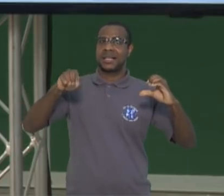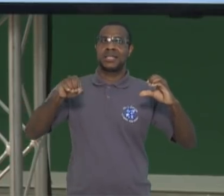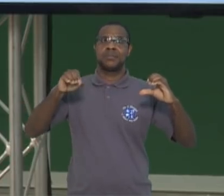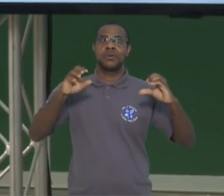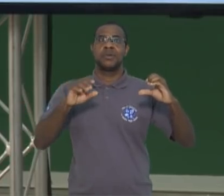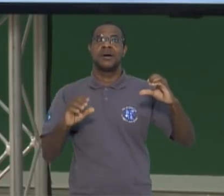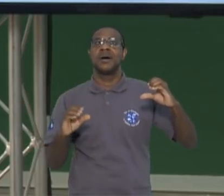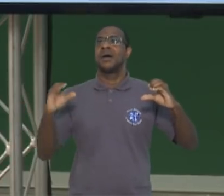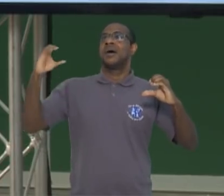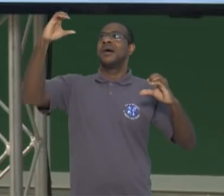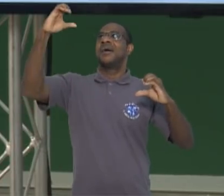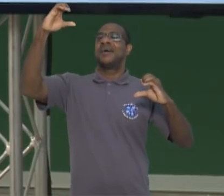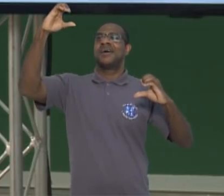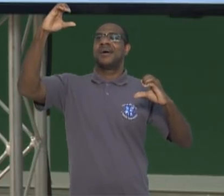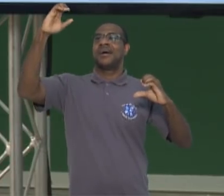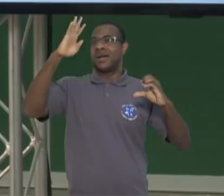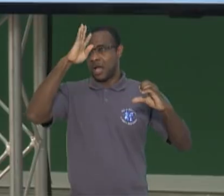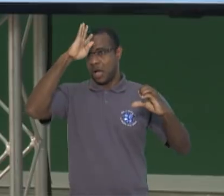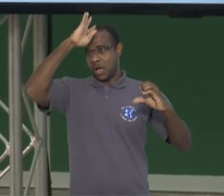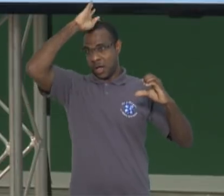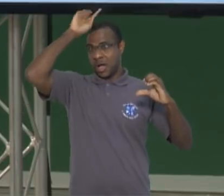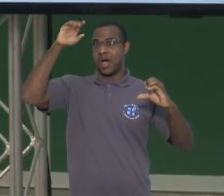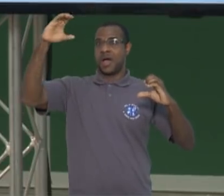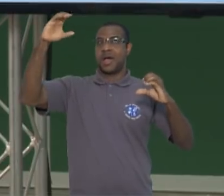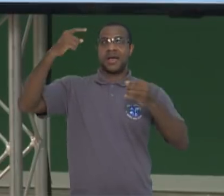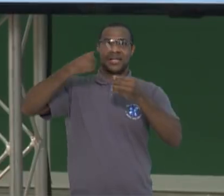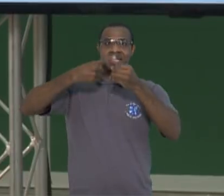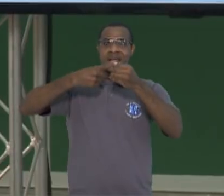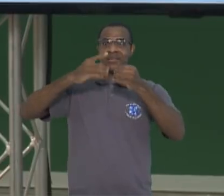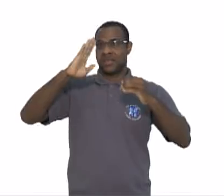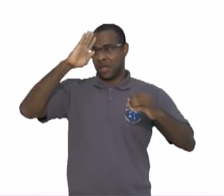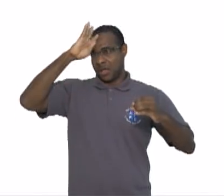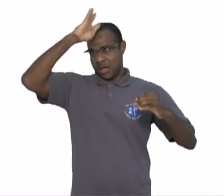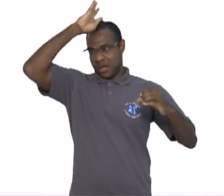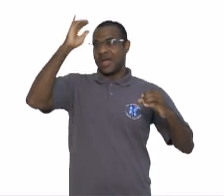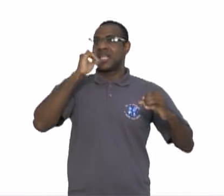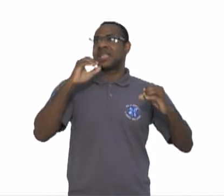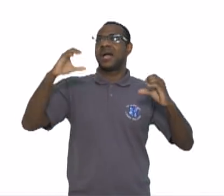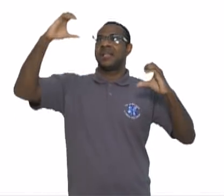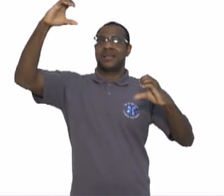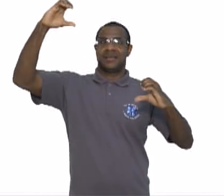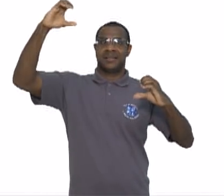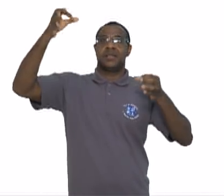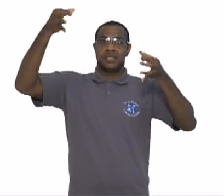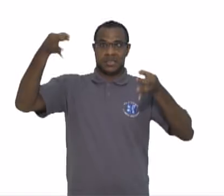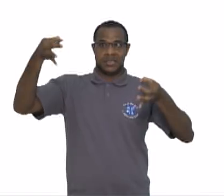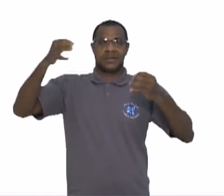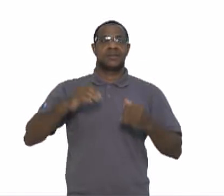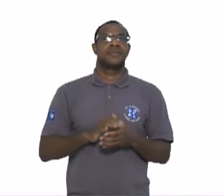fogo, ainda se encontra em Roma, tá? Então, essas são as relações corretas.